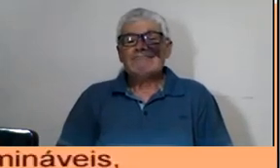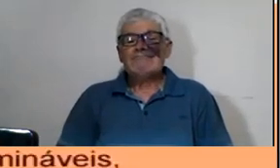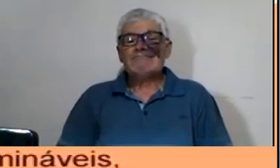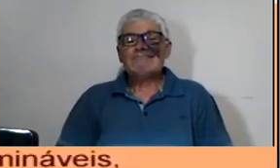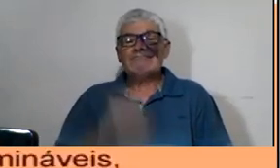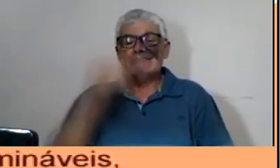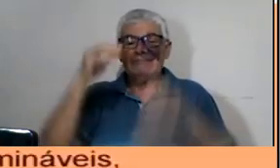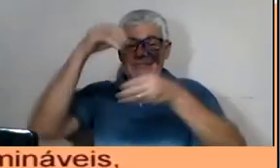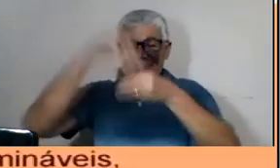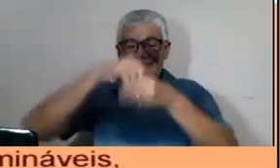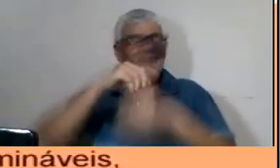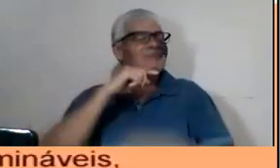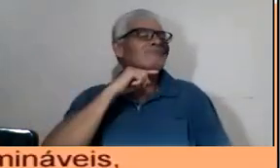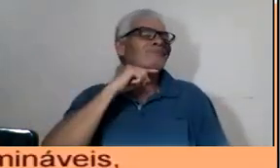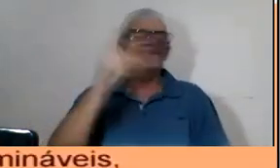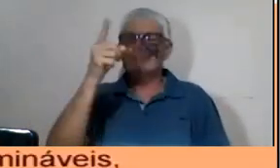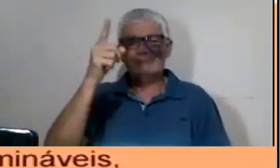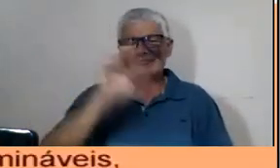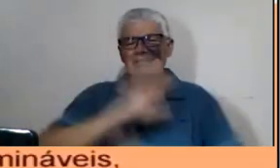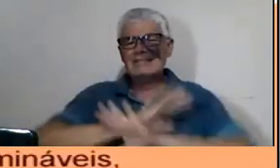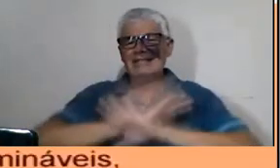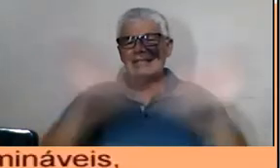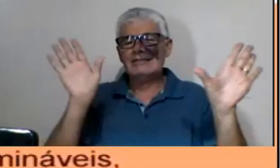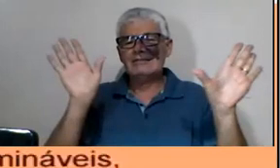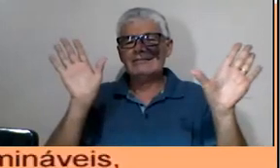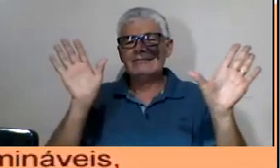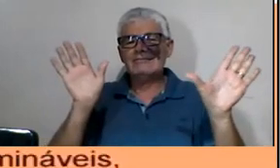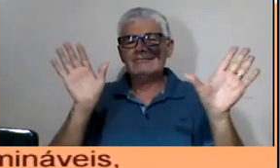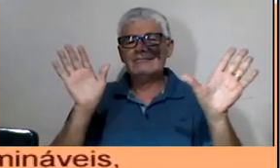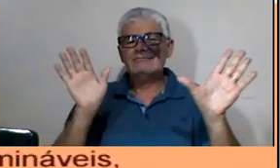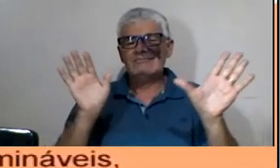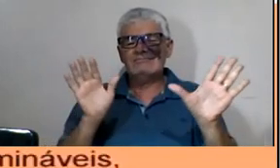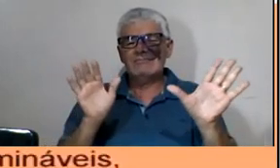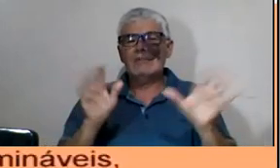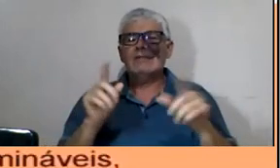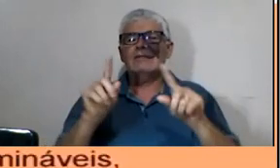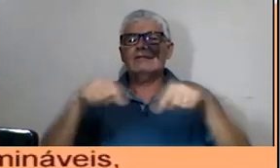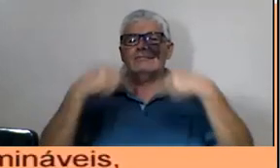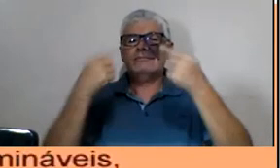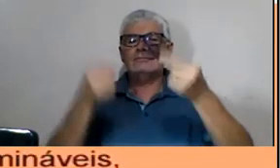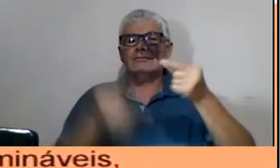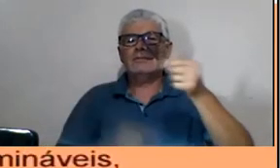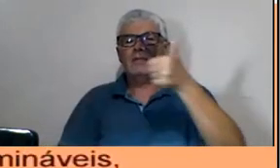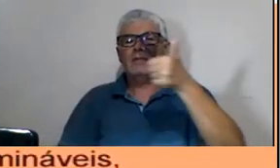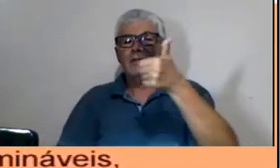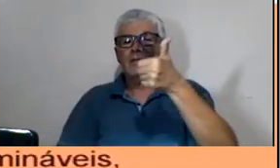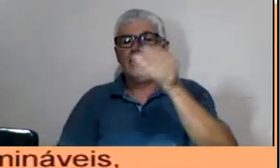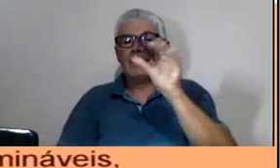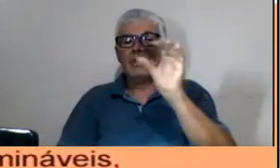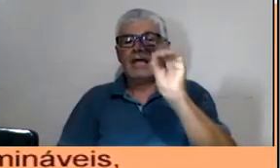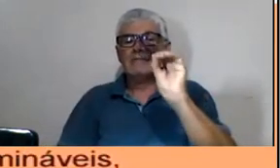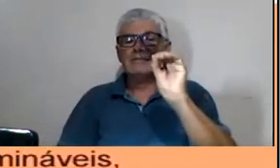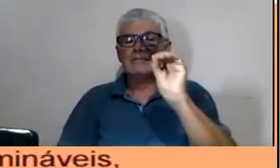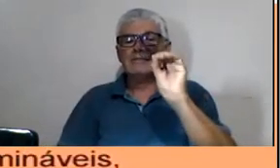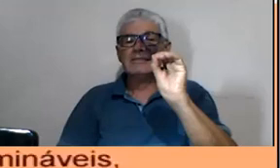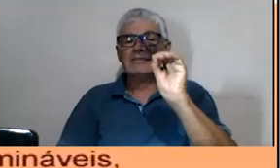Deus em primeiro lugar atuar, né? E cada um cumprir a sua missão, porque é desígnio de Deus, né? E